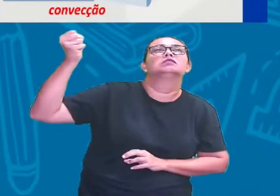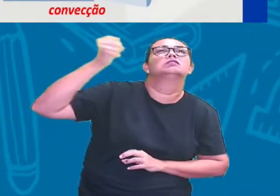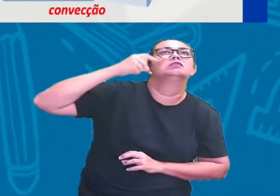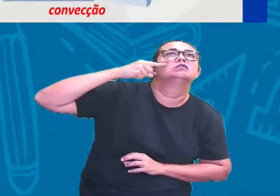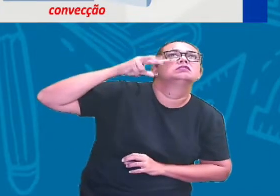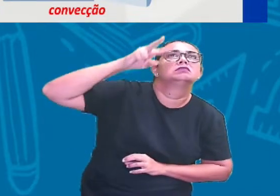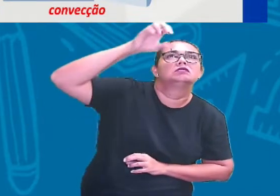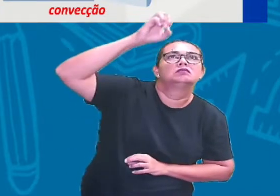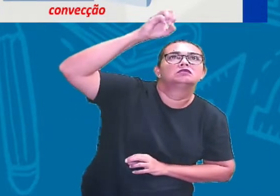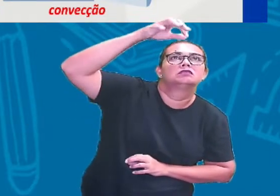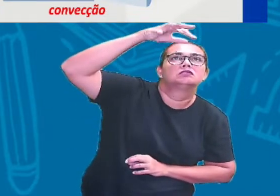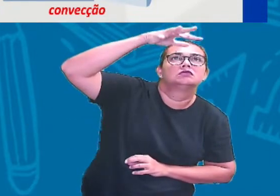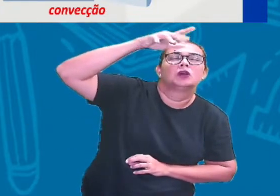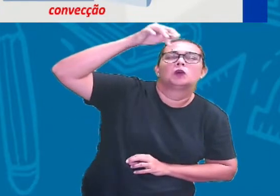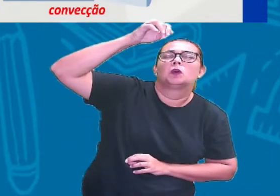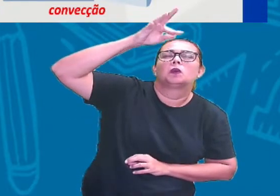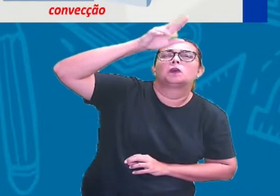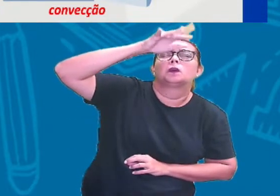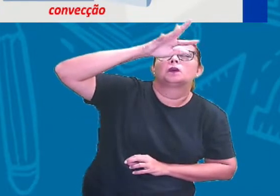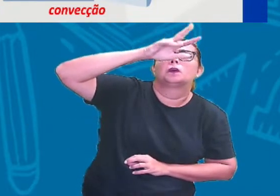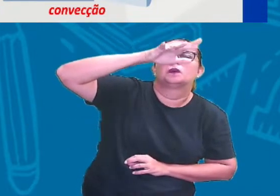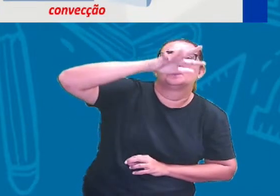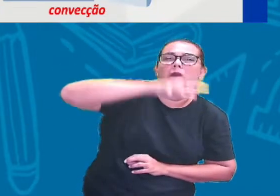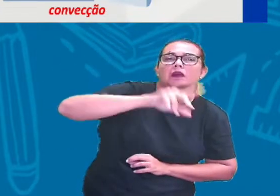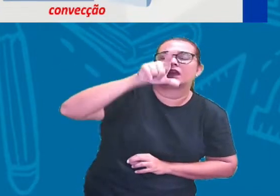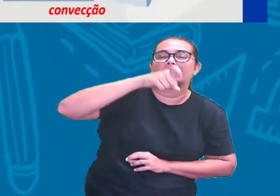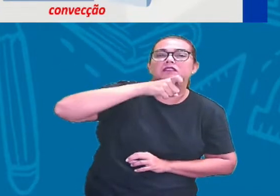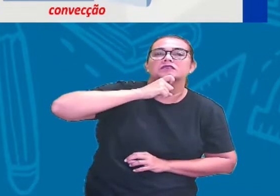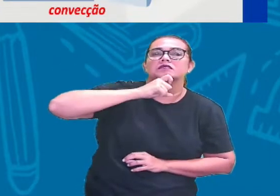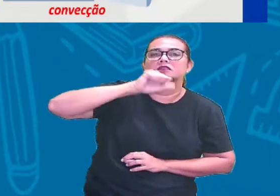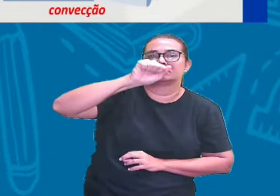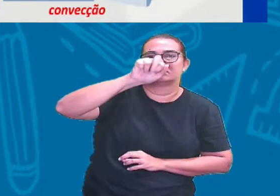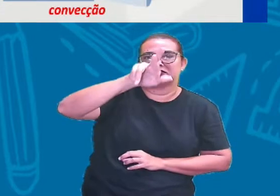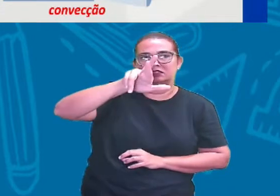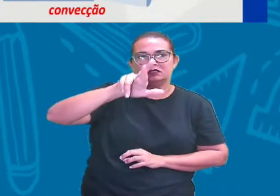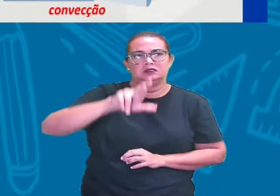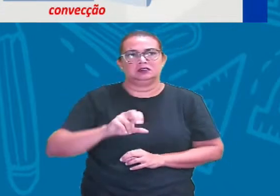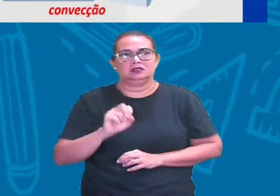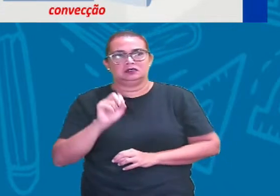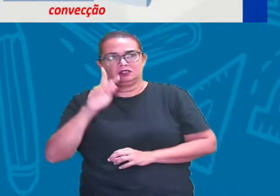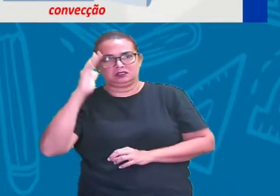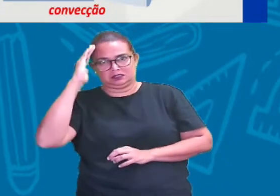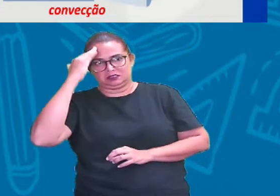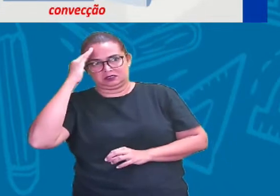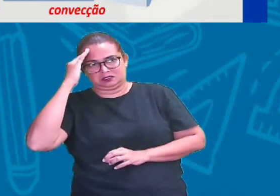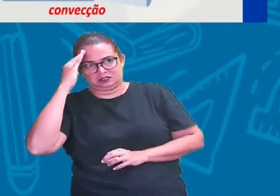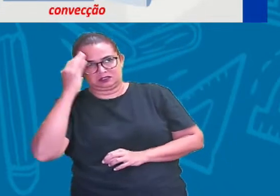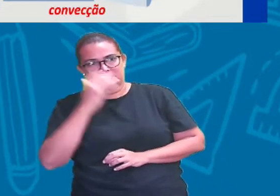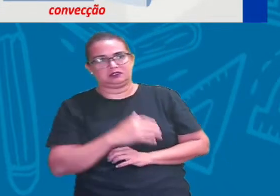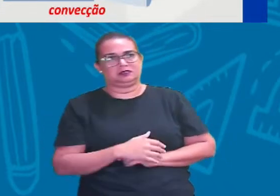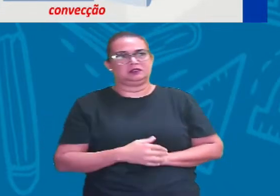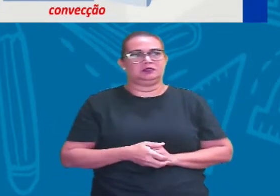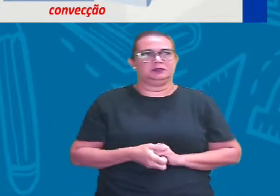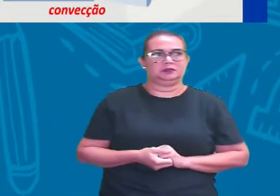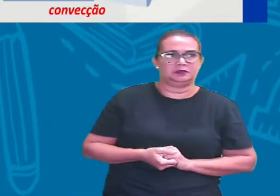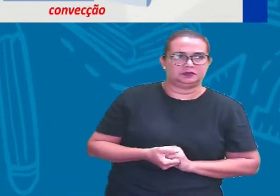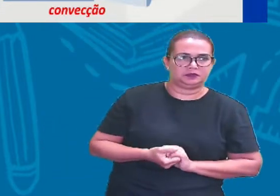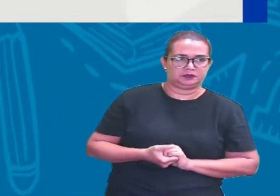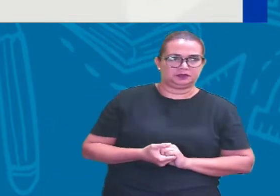frio descendo. Ok? Deu para entender até aí, gente? Tranquilo e calmo, né? Eu sei que você entendeu, são desenrolados. Vamos